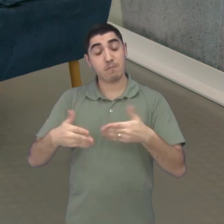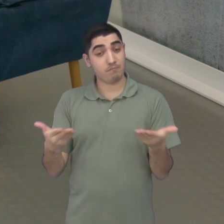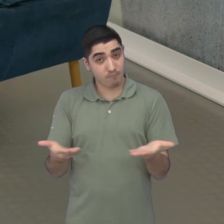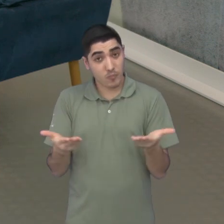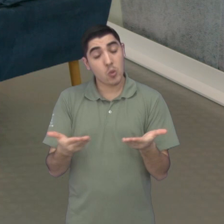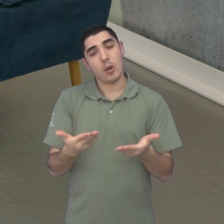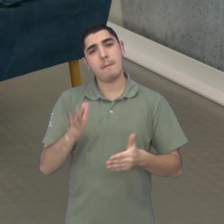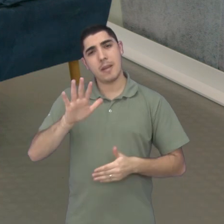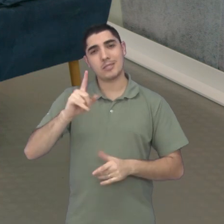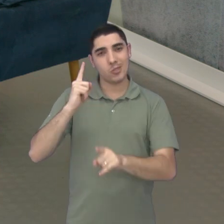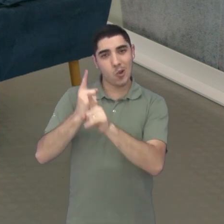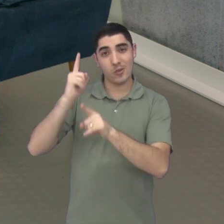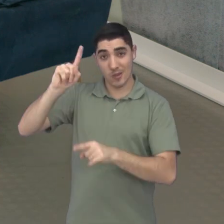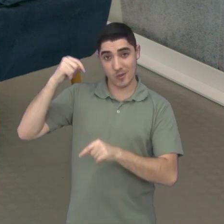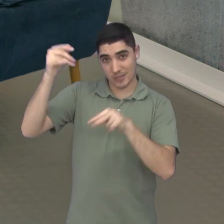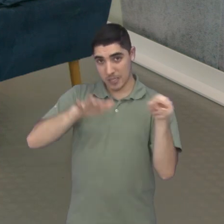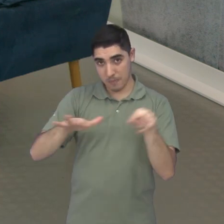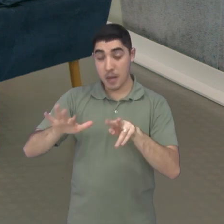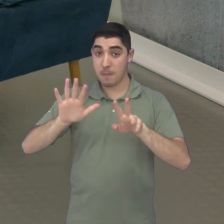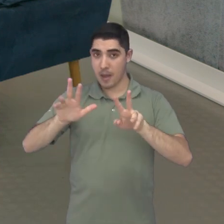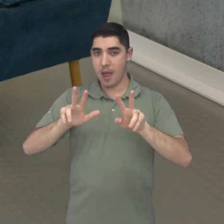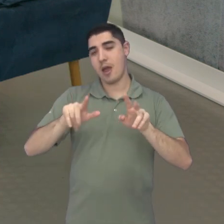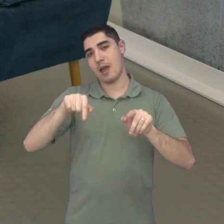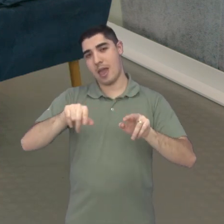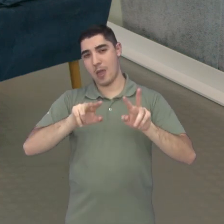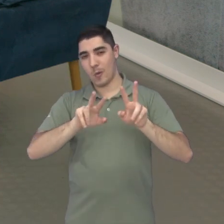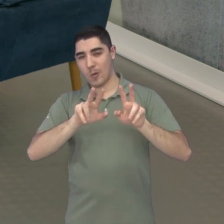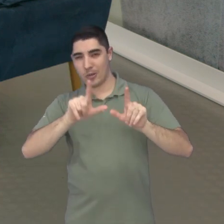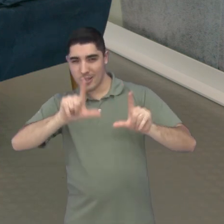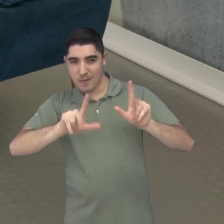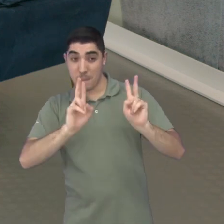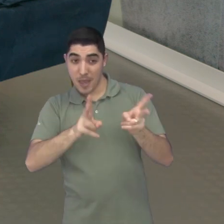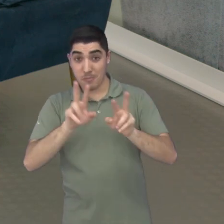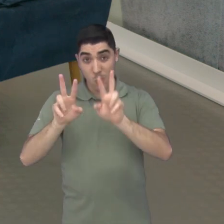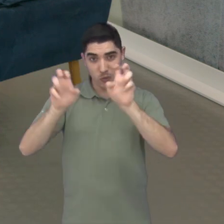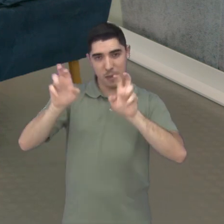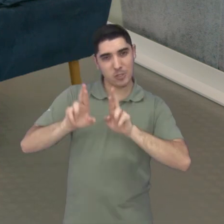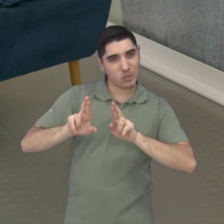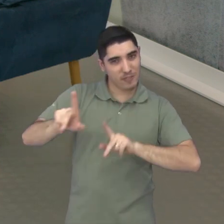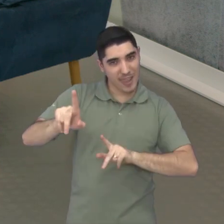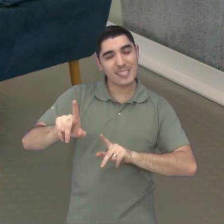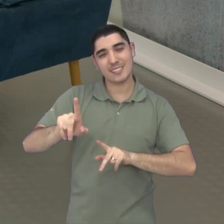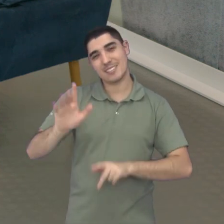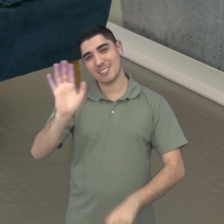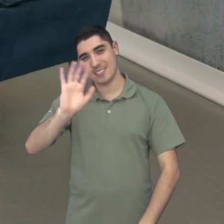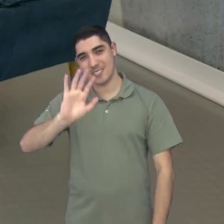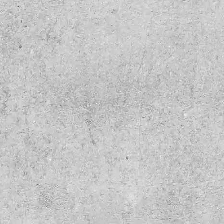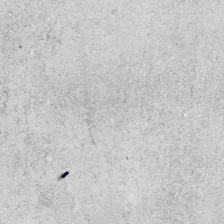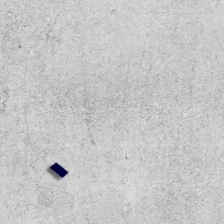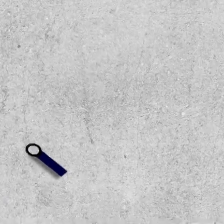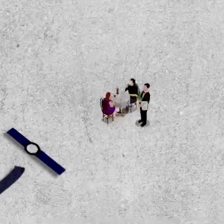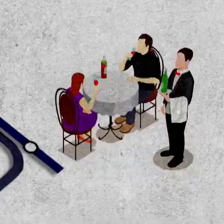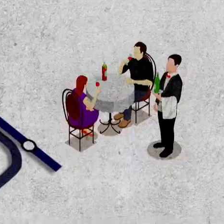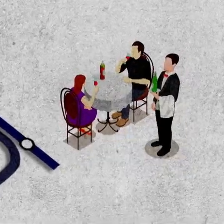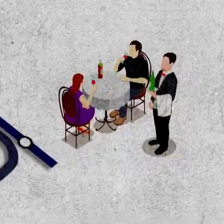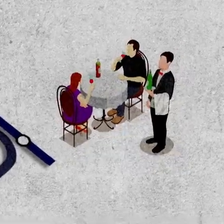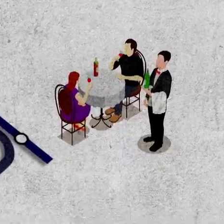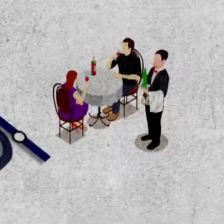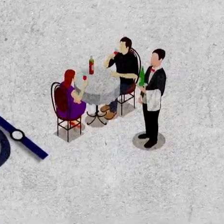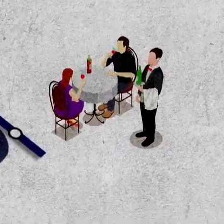gente se encontra na semana que vem, na mesma estação, mas sempre com um destino diferente. Até lá!